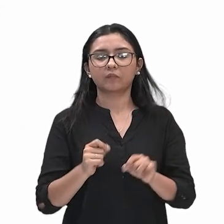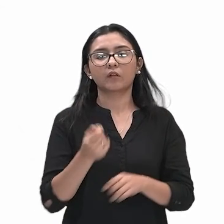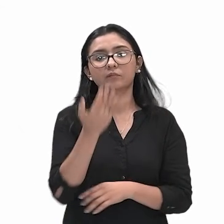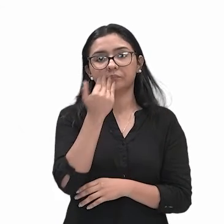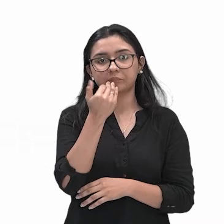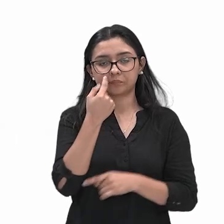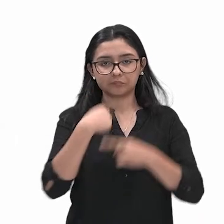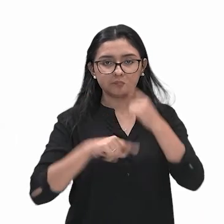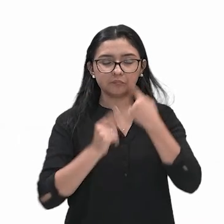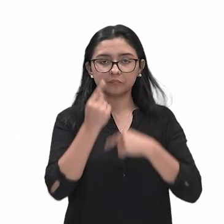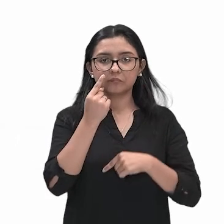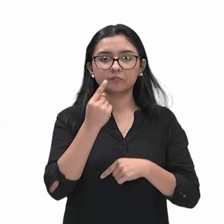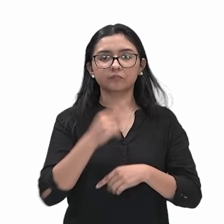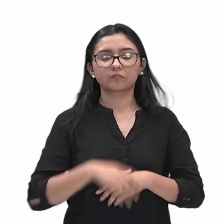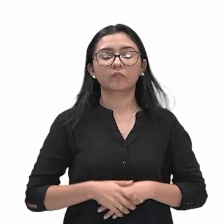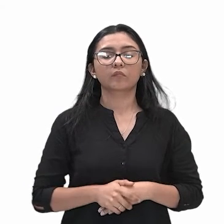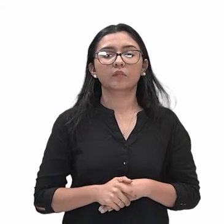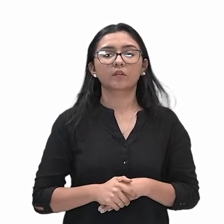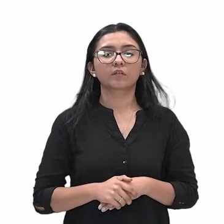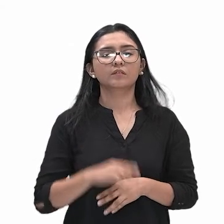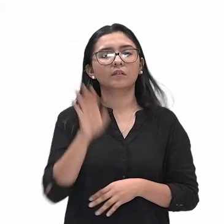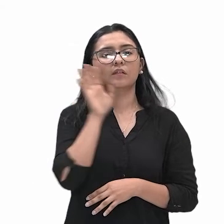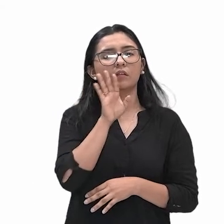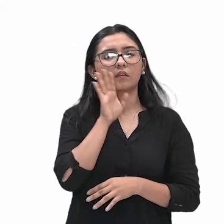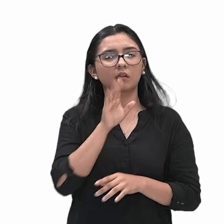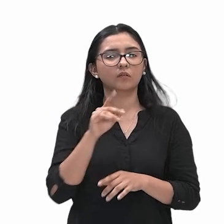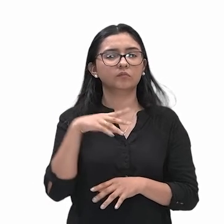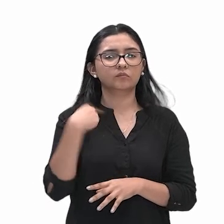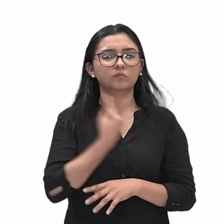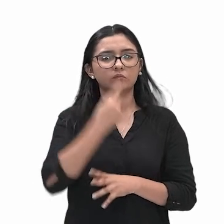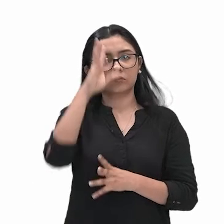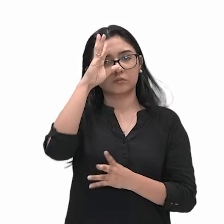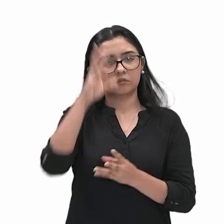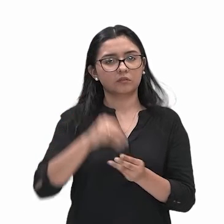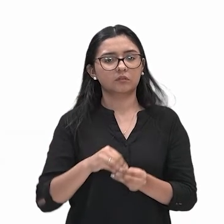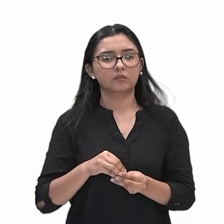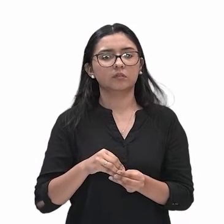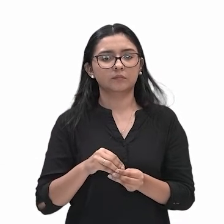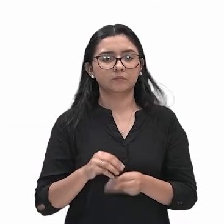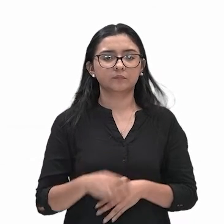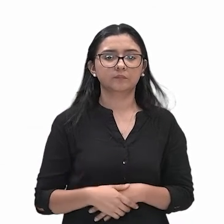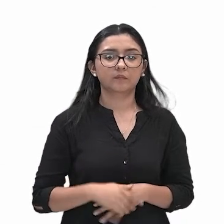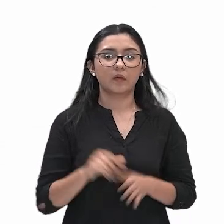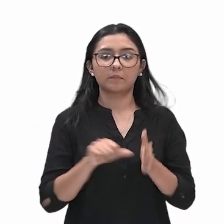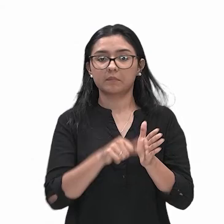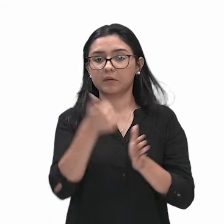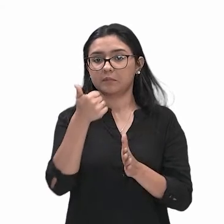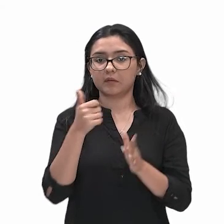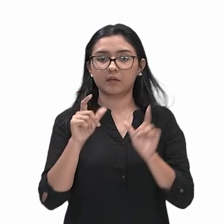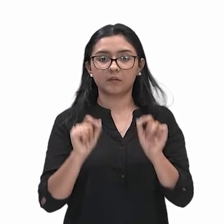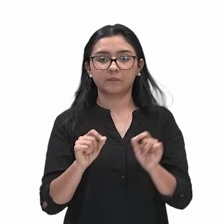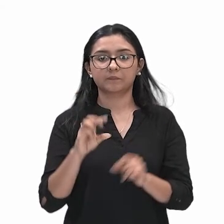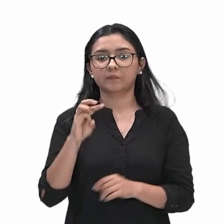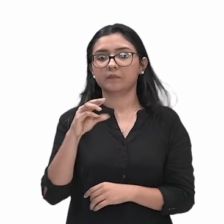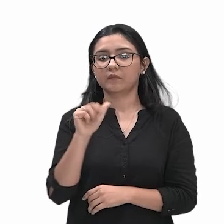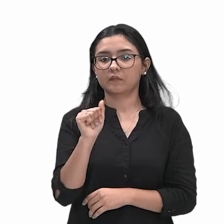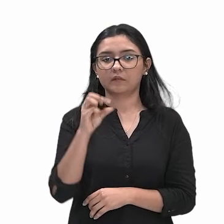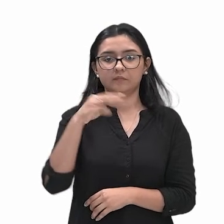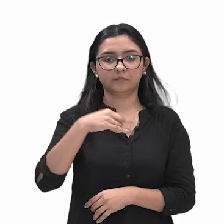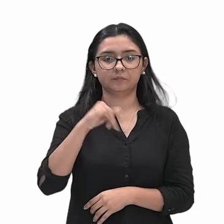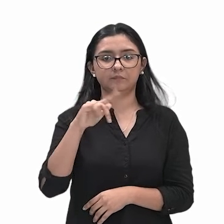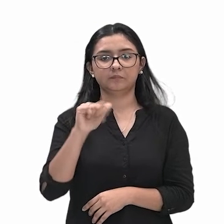tá? É sempre legal a gente entender um pouquinho desse assunto. E aí a primeira proteína que eu trouxe para vocês foi a amilase,